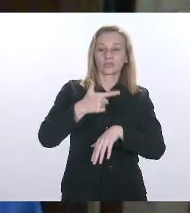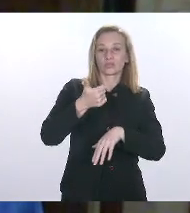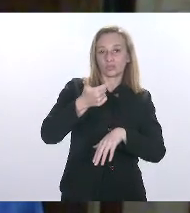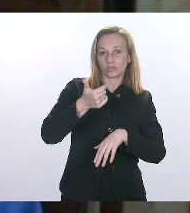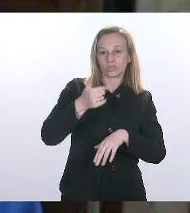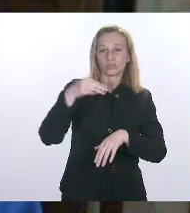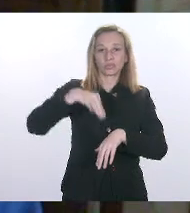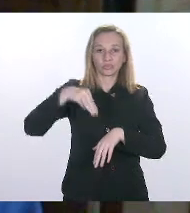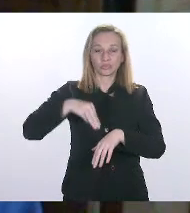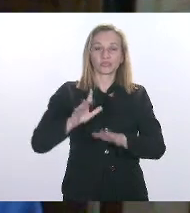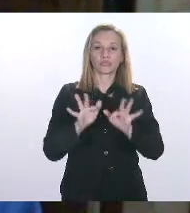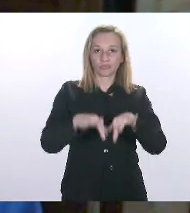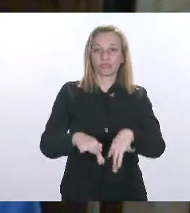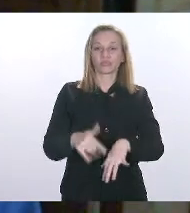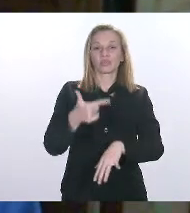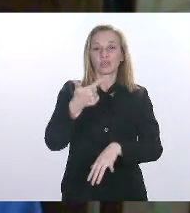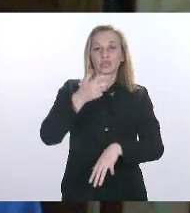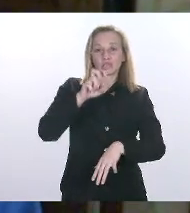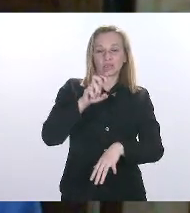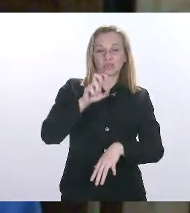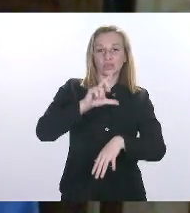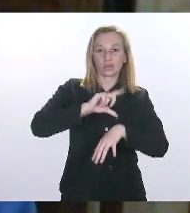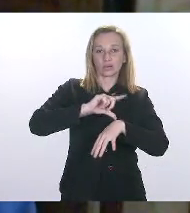15h12, encerrou-se às